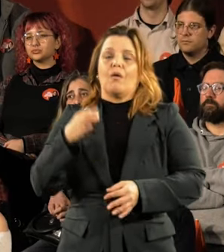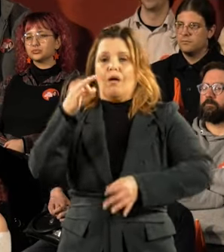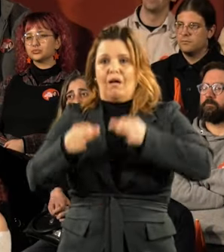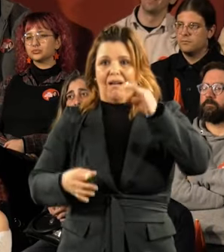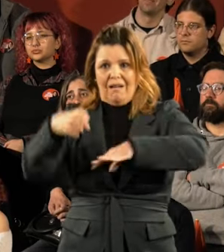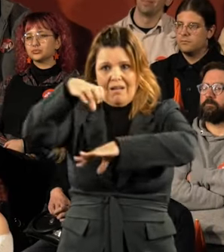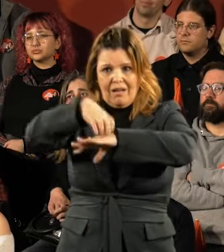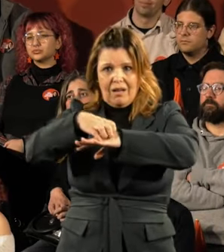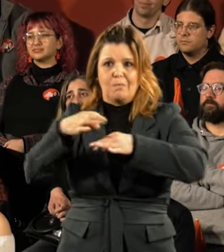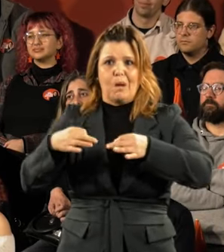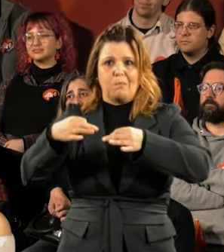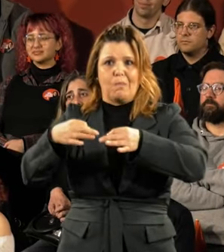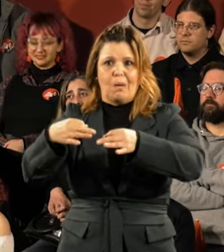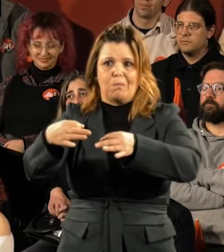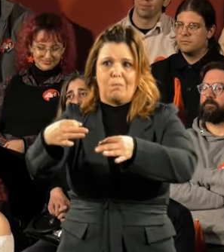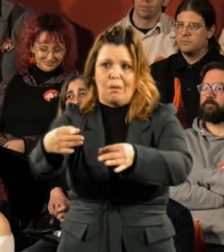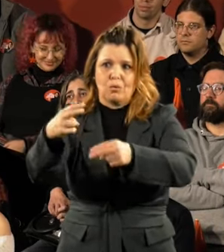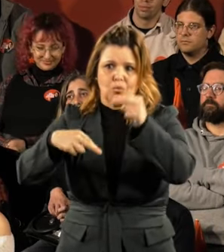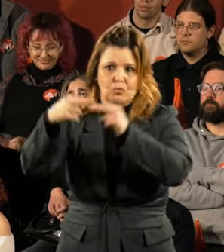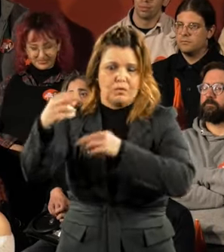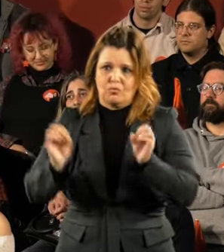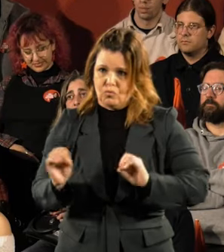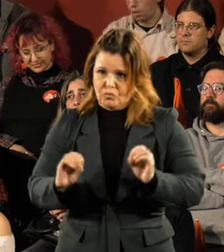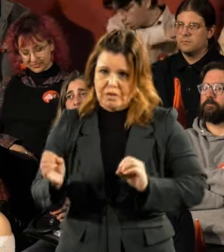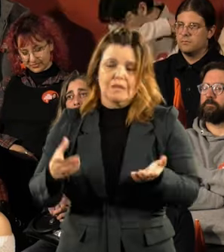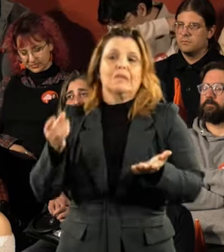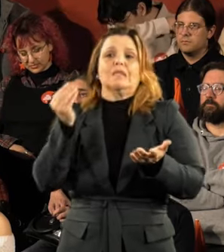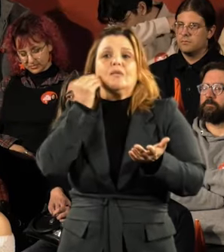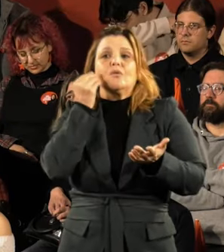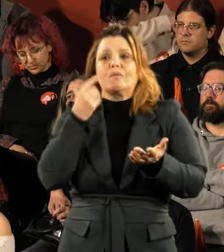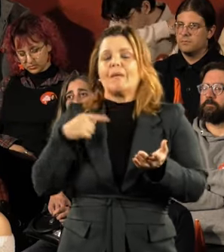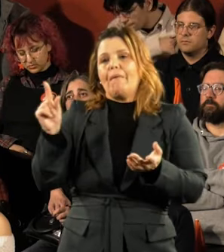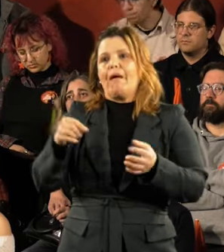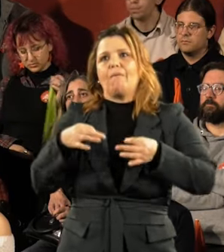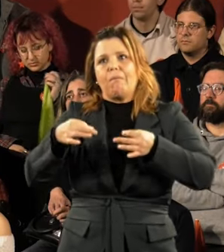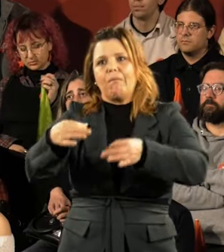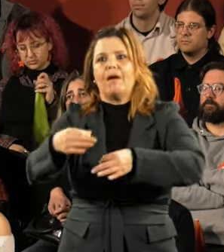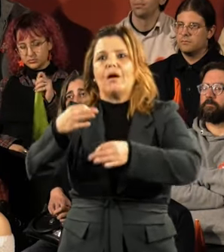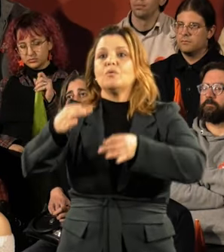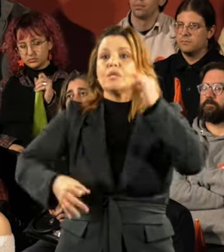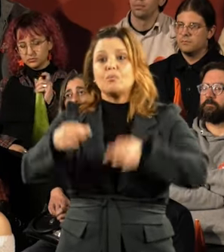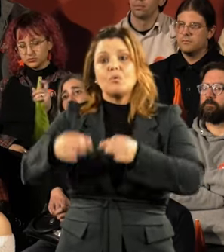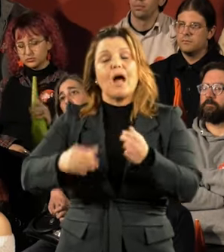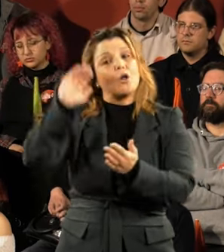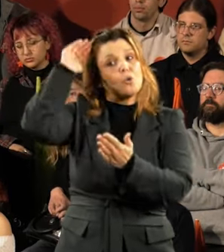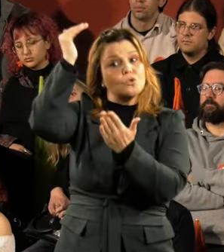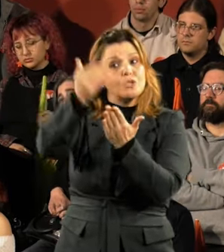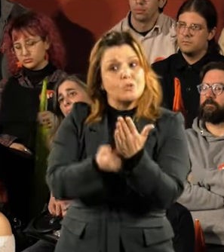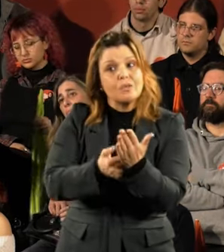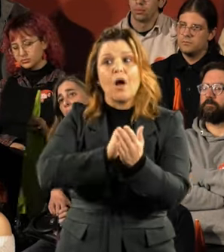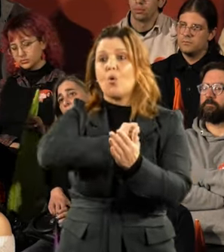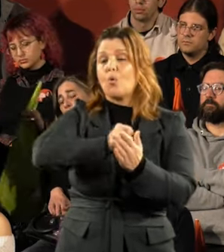justiça e temos a também adiada decisão de instalar aqui o tribunal constitucional contra o